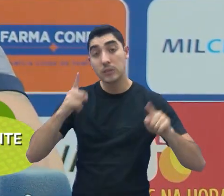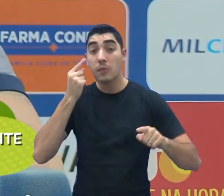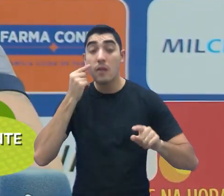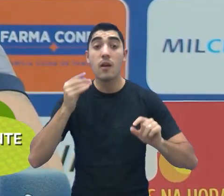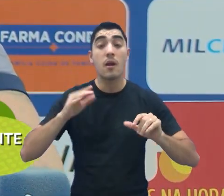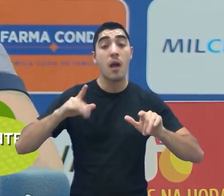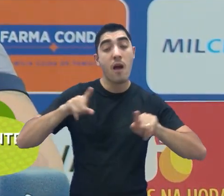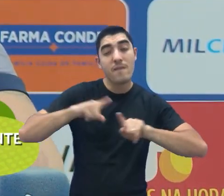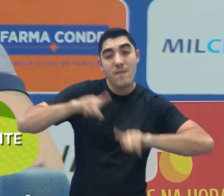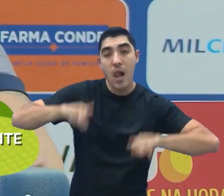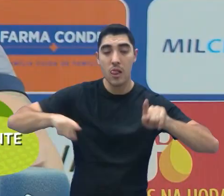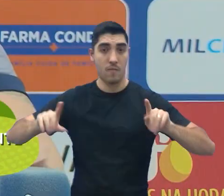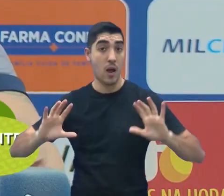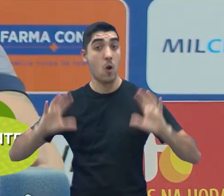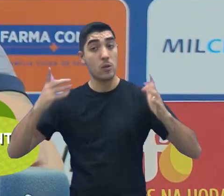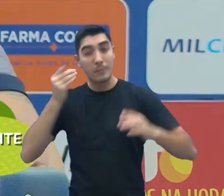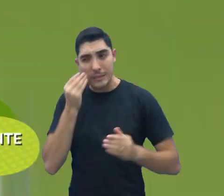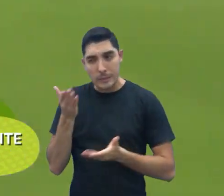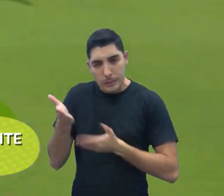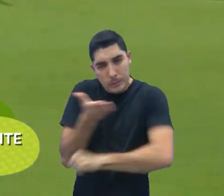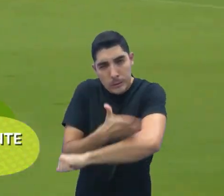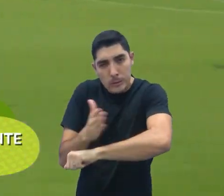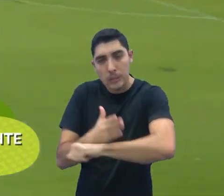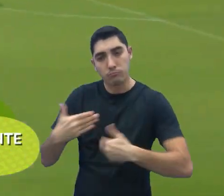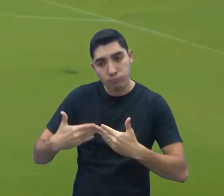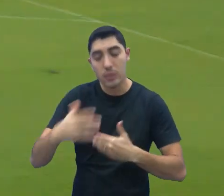os atletas para fazer um bom jogo sábado aqui de novo.